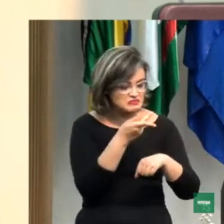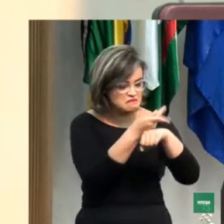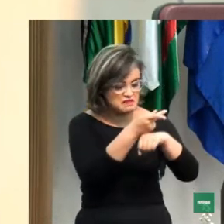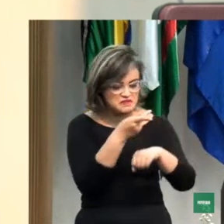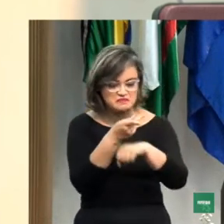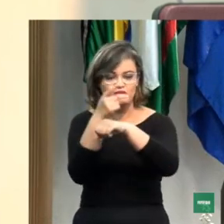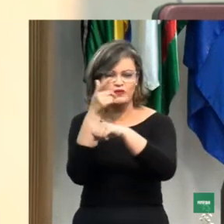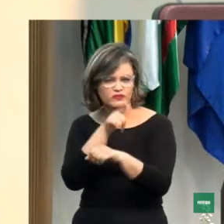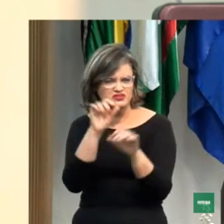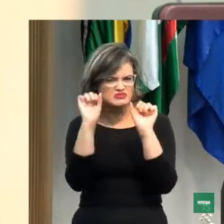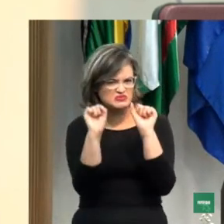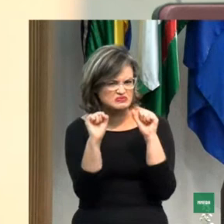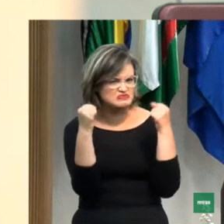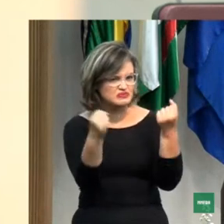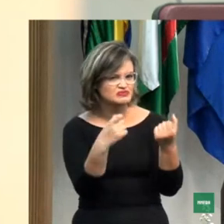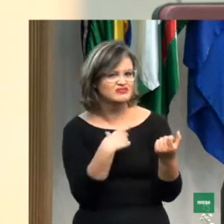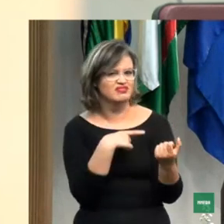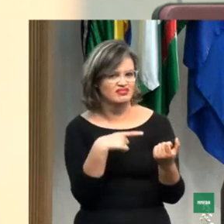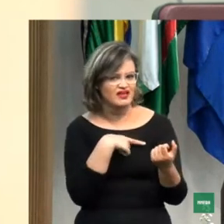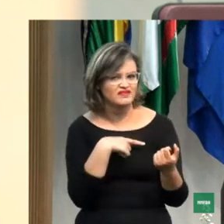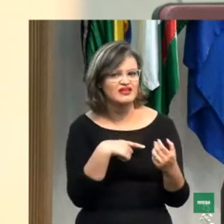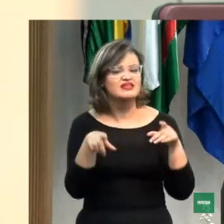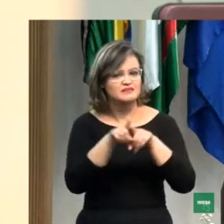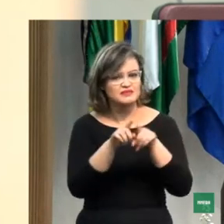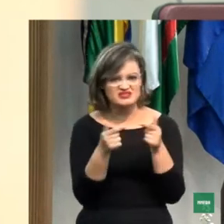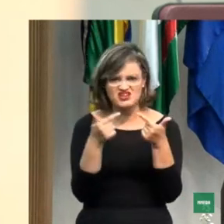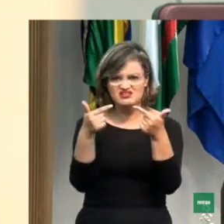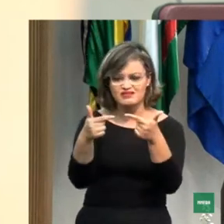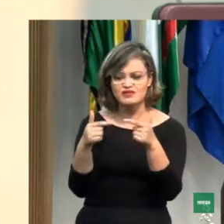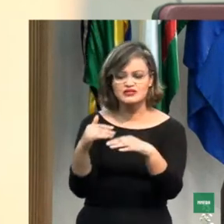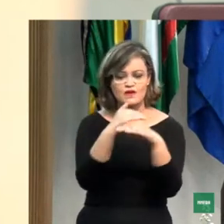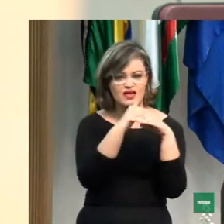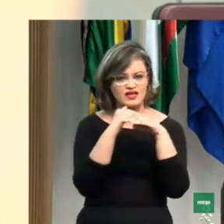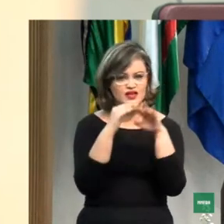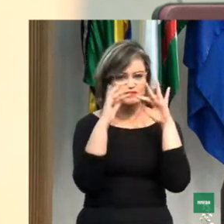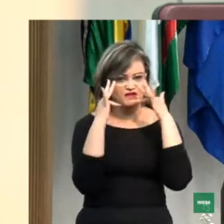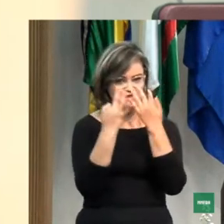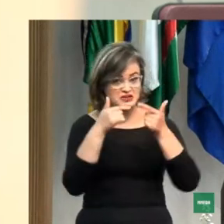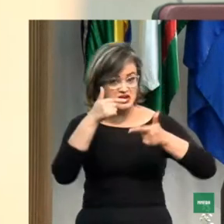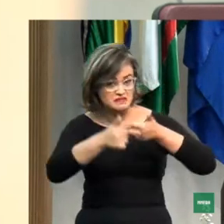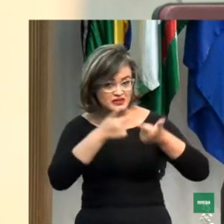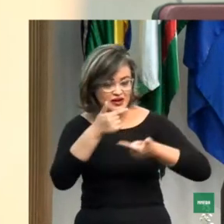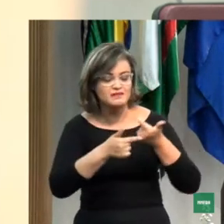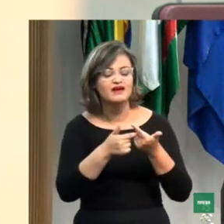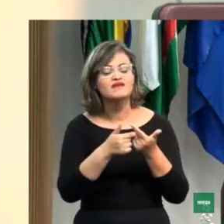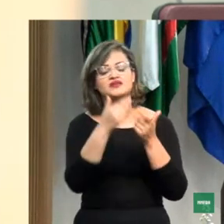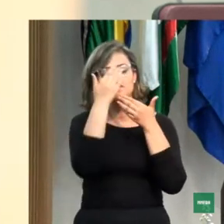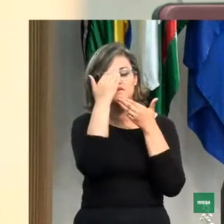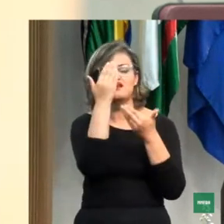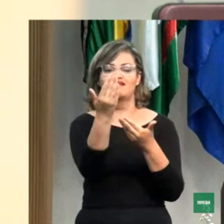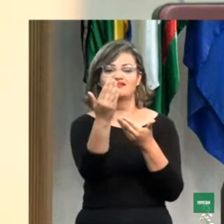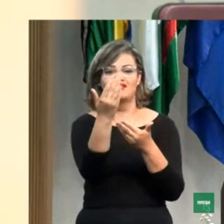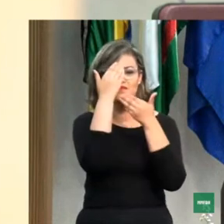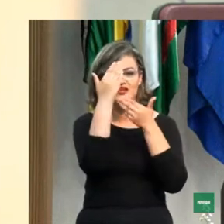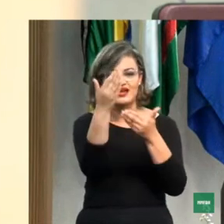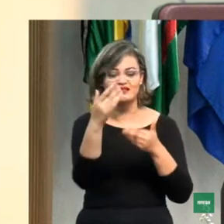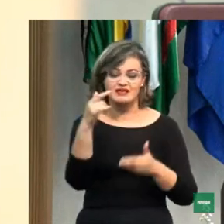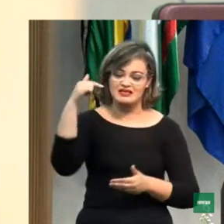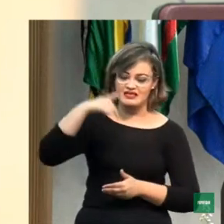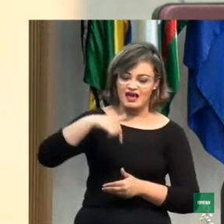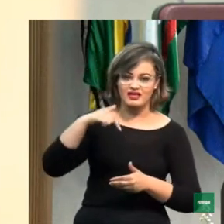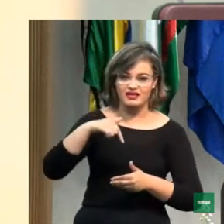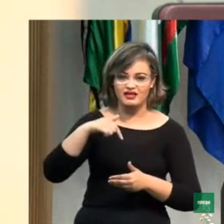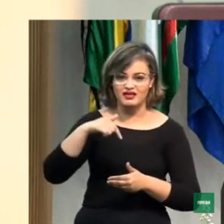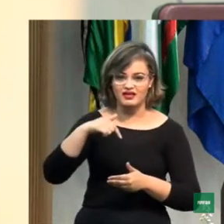despendido em ações para o equilíbrio da família e trabalho, e muito obrigado. E eu aqui digo que me considero